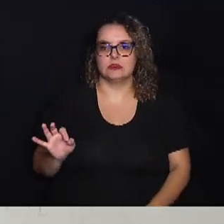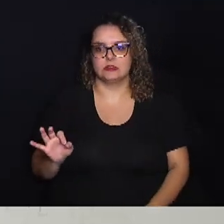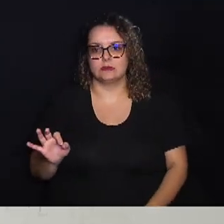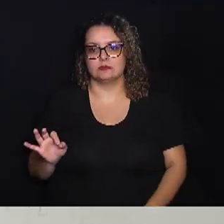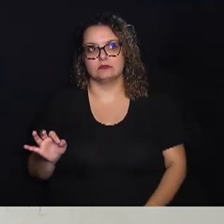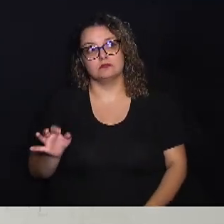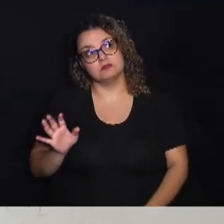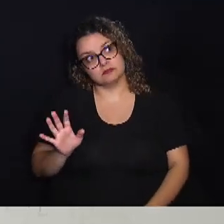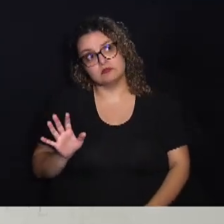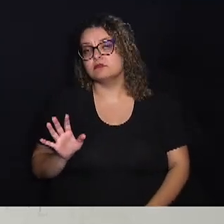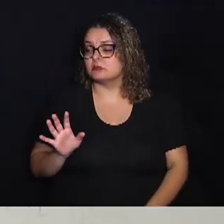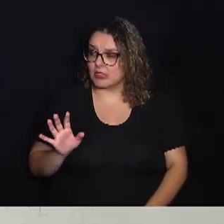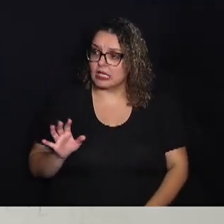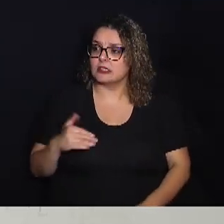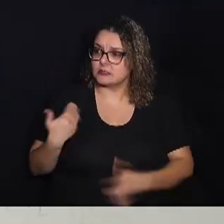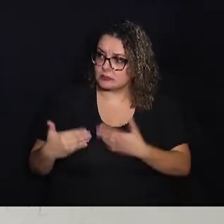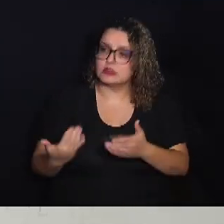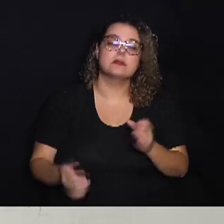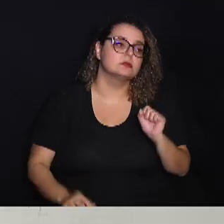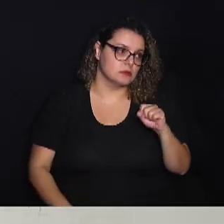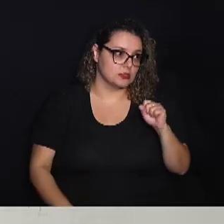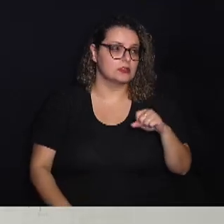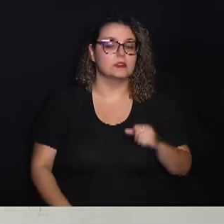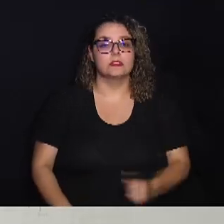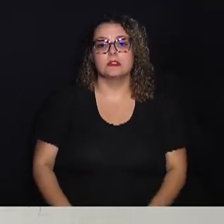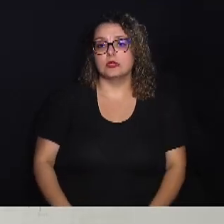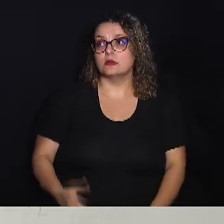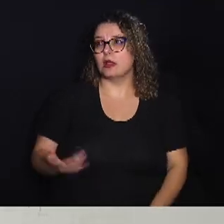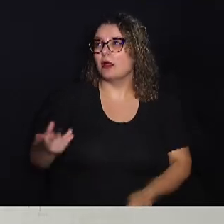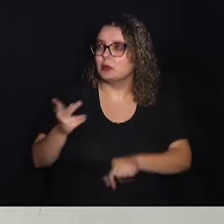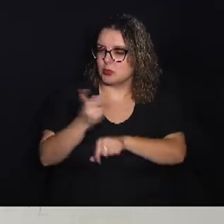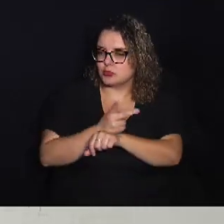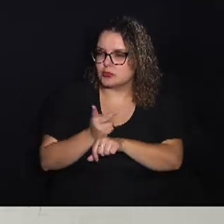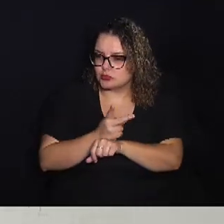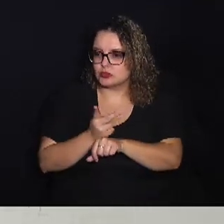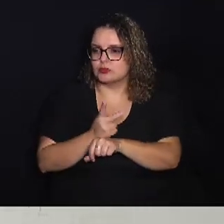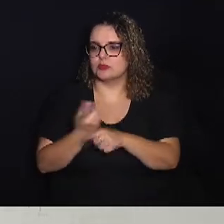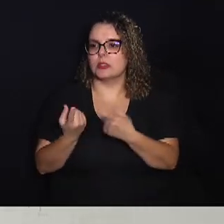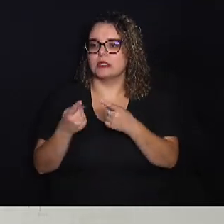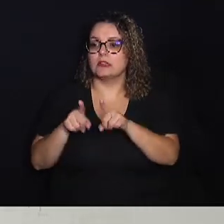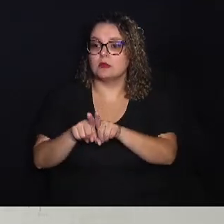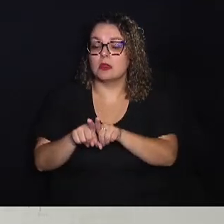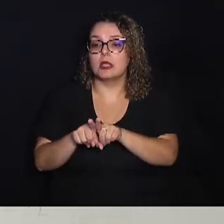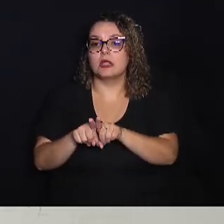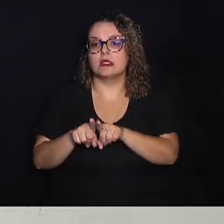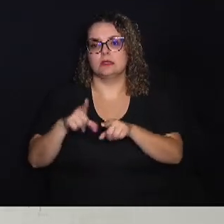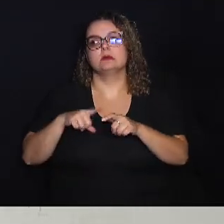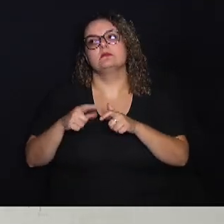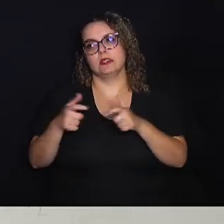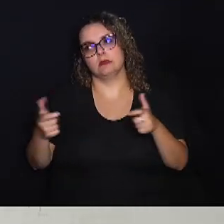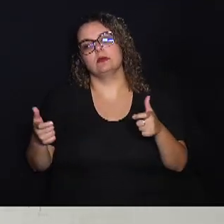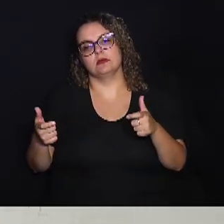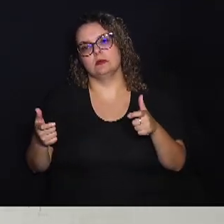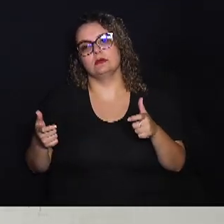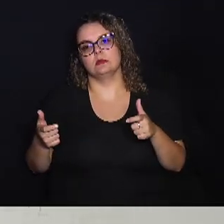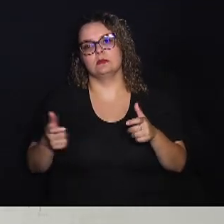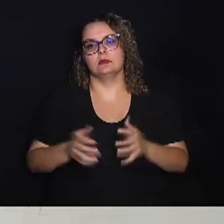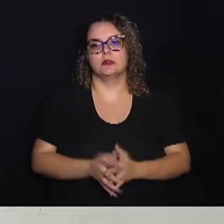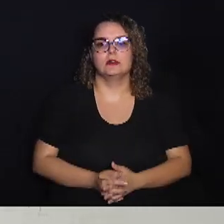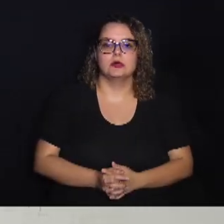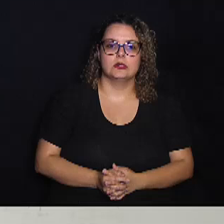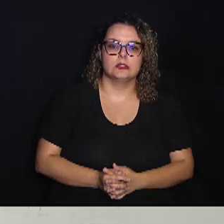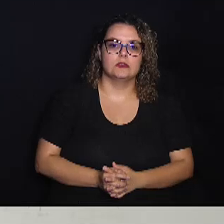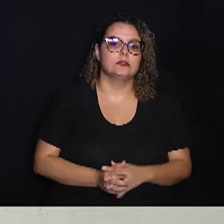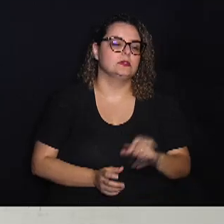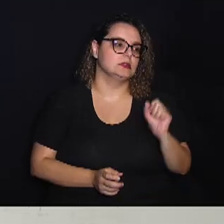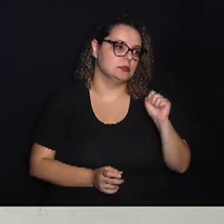Mas estamos caminhando, né? A procura dessa parceria, ela tem sido maior, né? Então, o trabalho